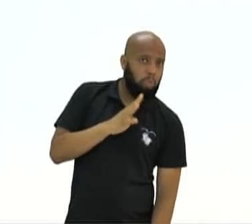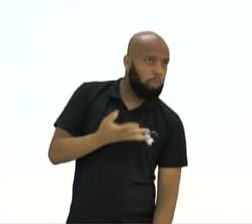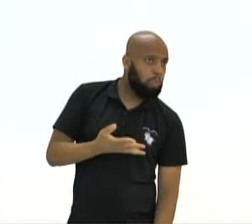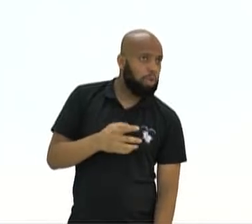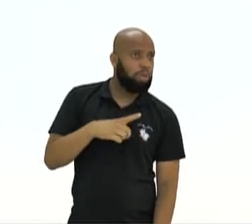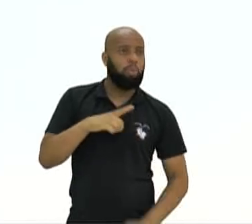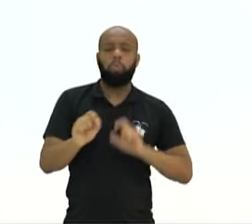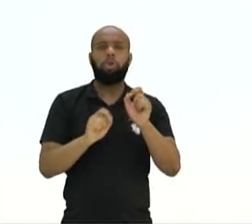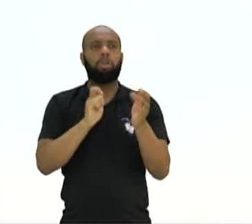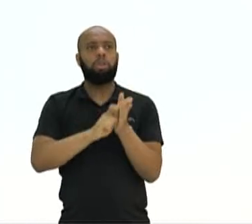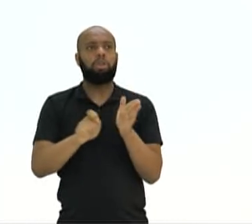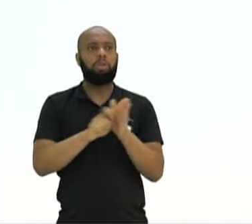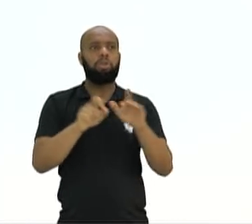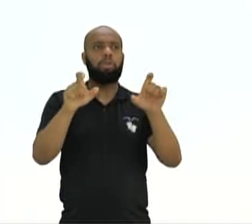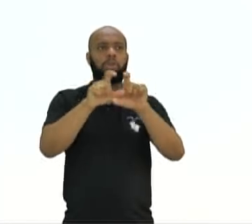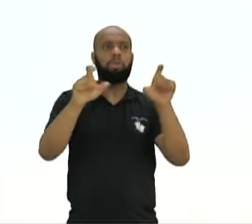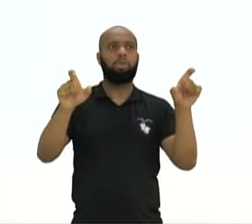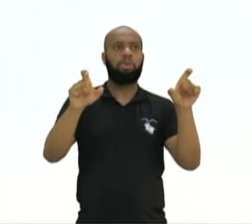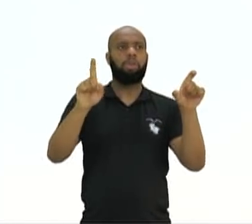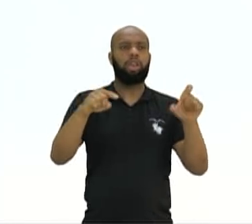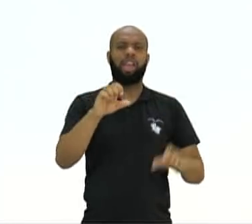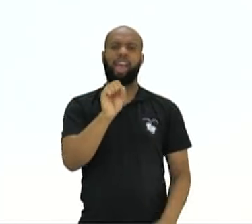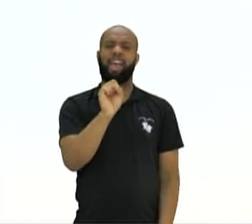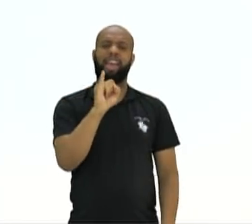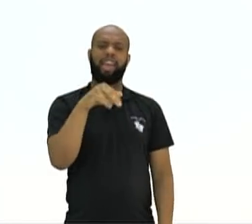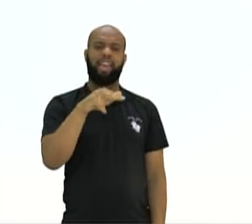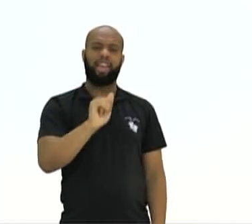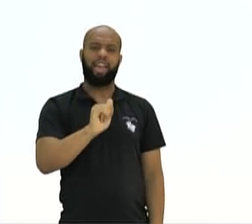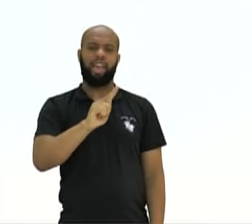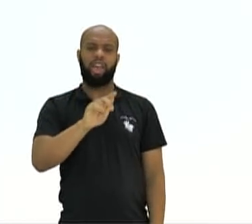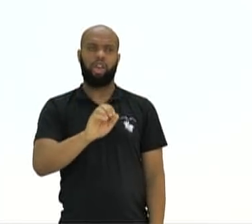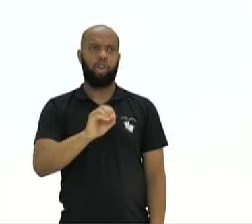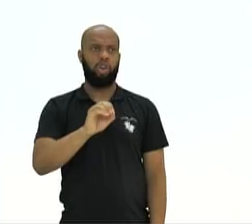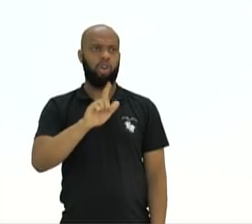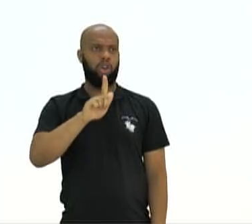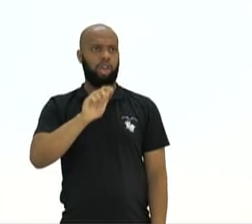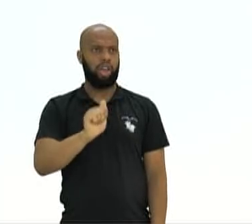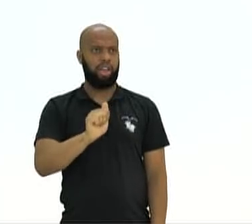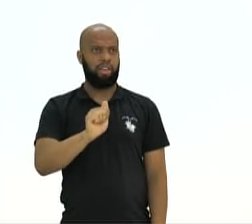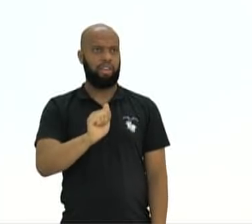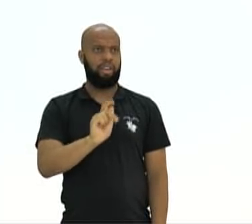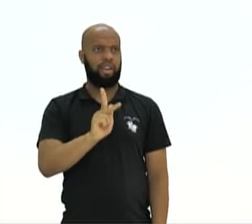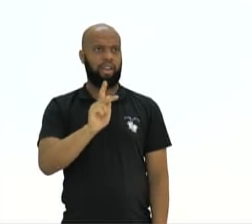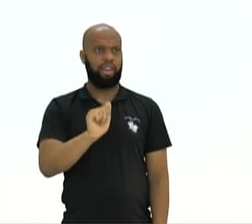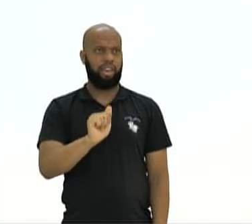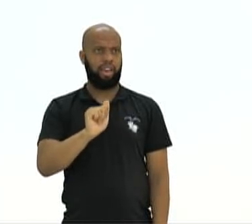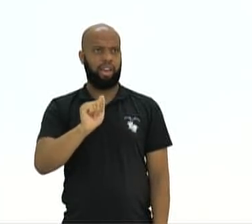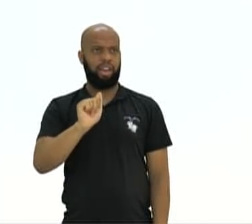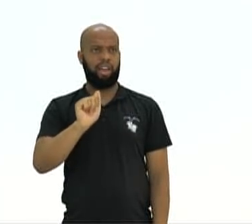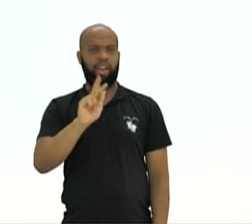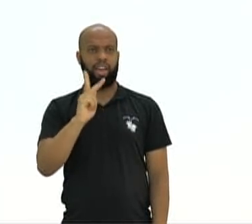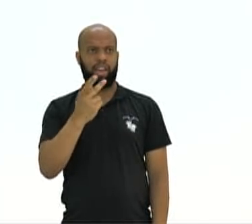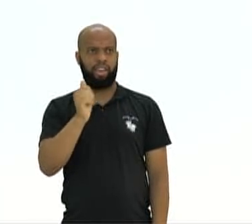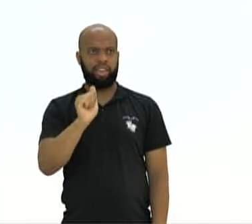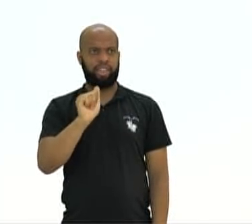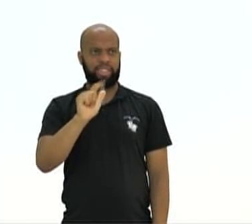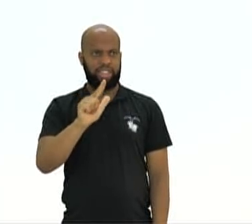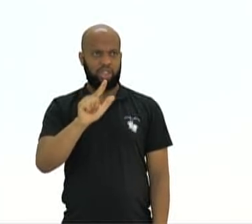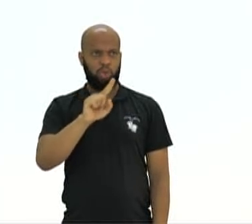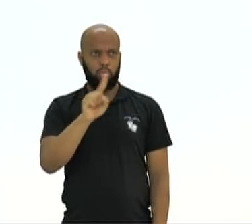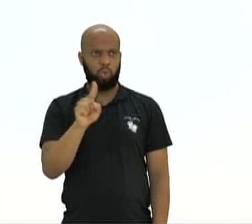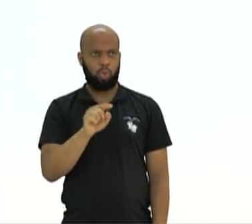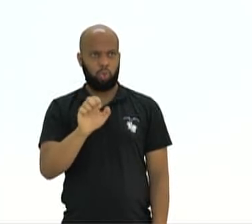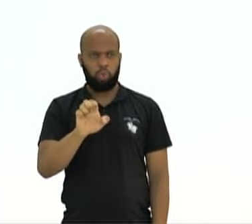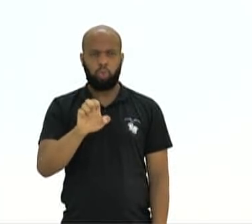Professor, está escrito o quê? Sinagoga Kahal Zur Israel? Isso, professor? Isso. O que é